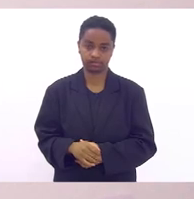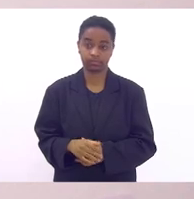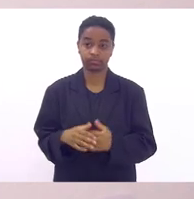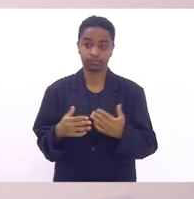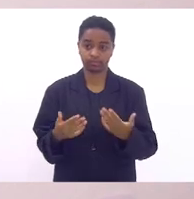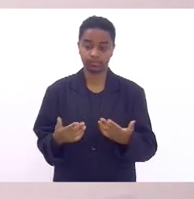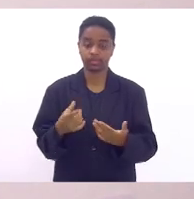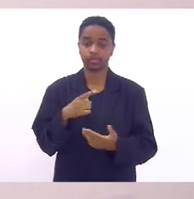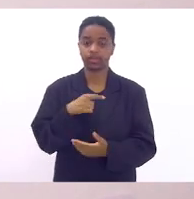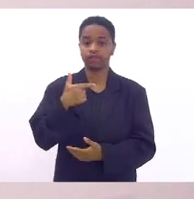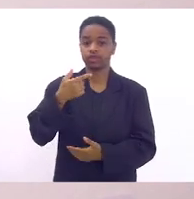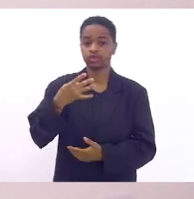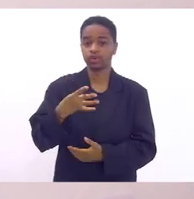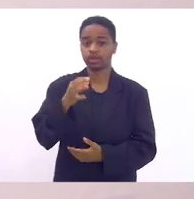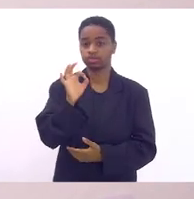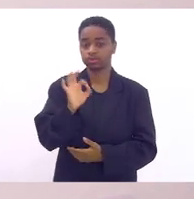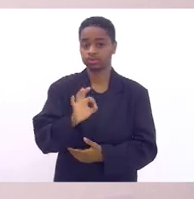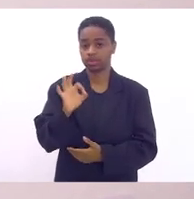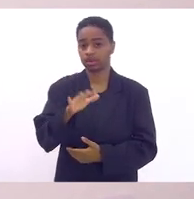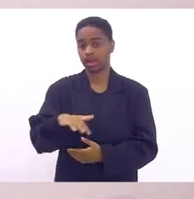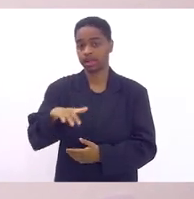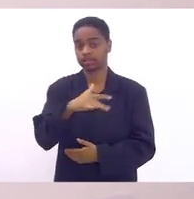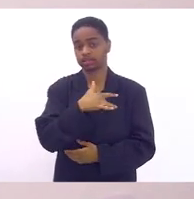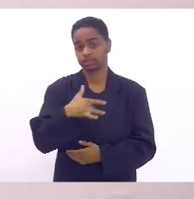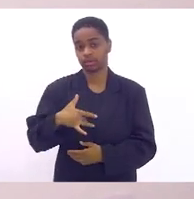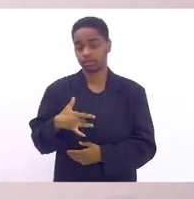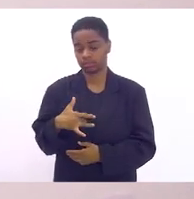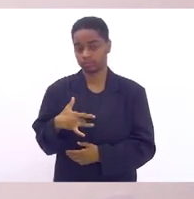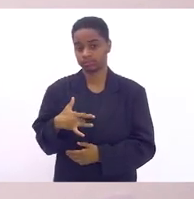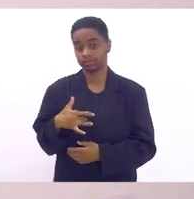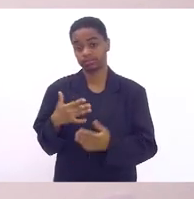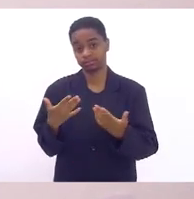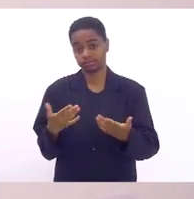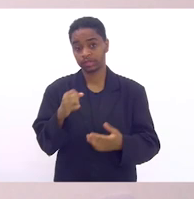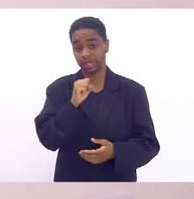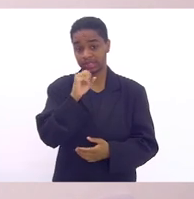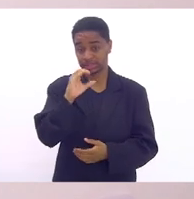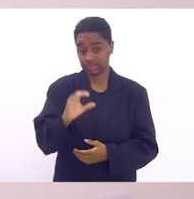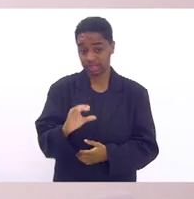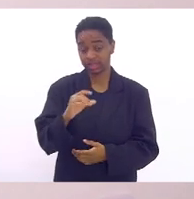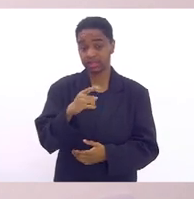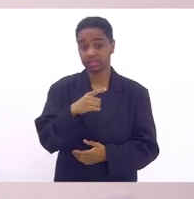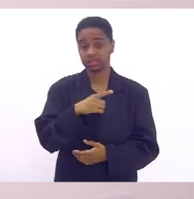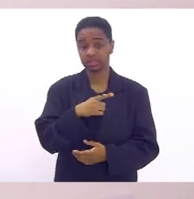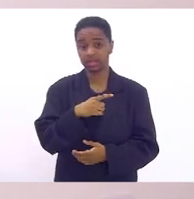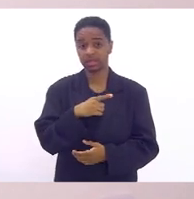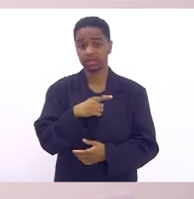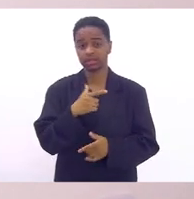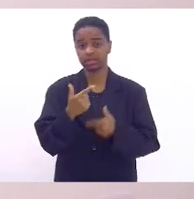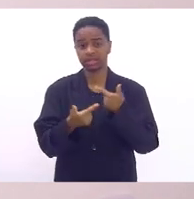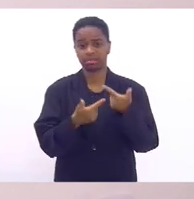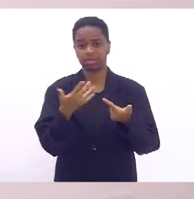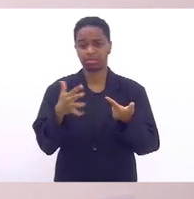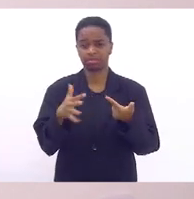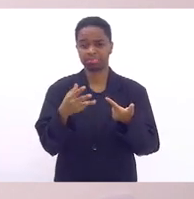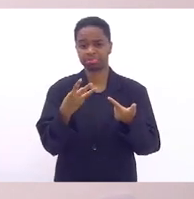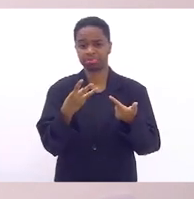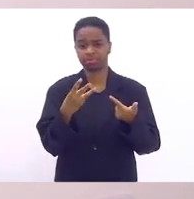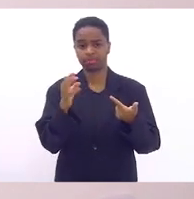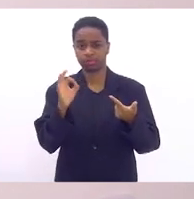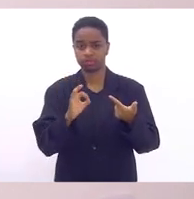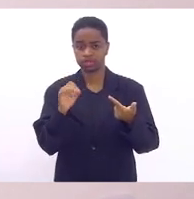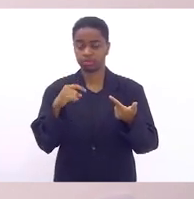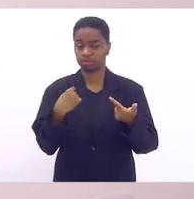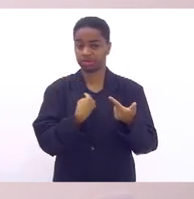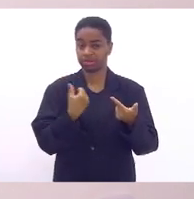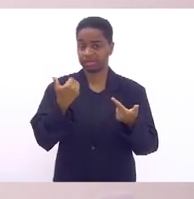24% vem da saúde né Eh Santa Catarina tem uma taxa de emprego aí de 3% nós estamos com mais de